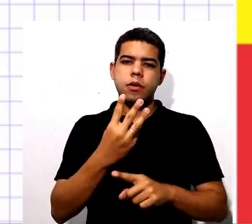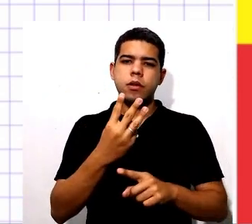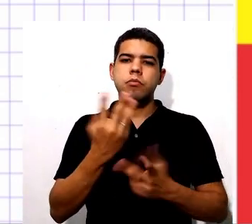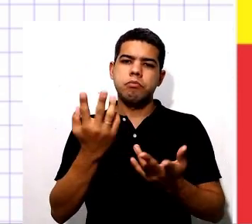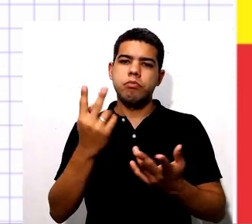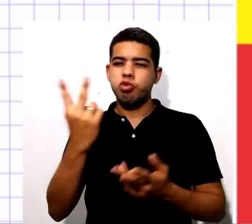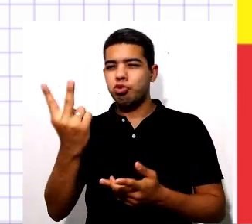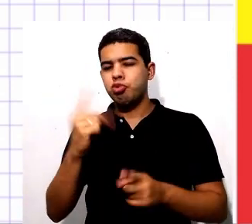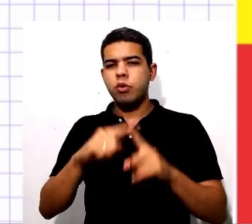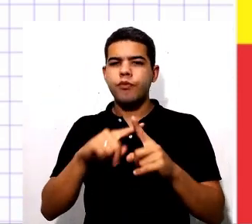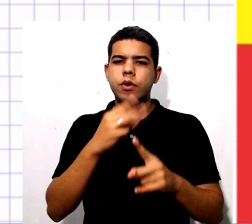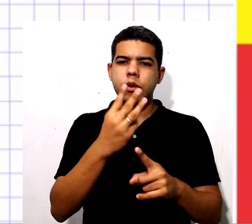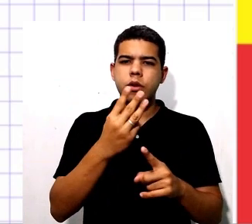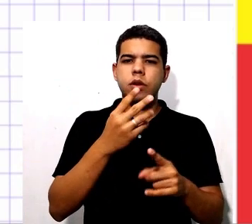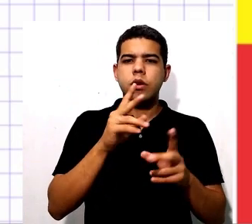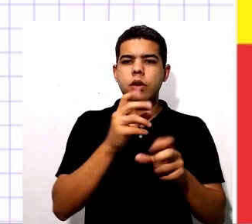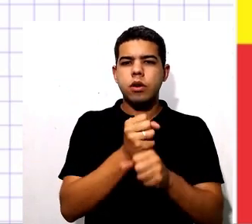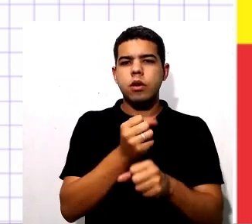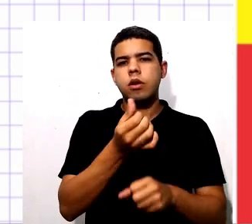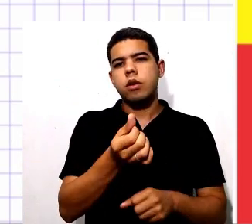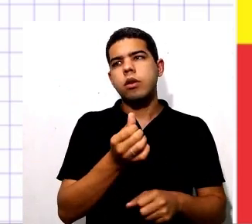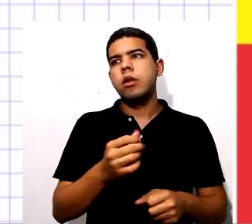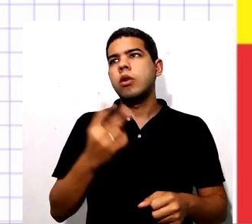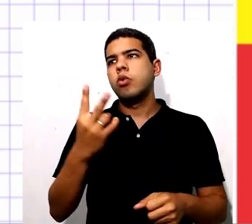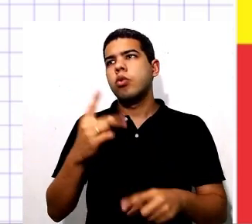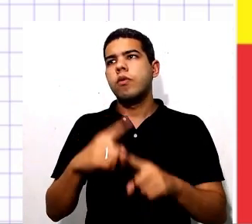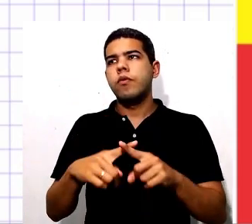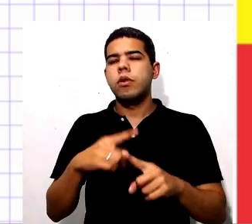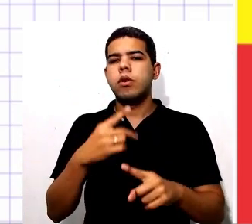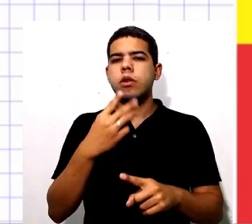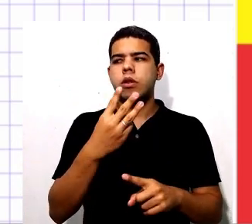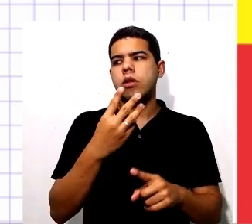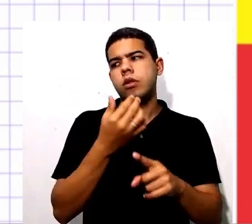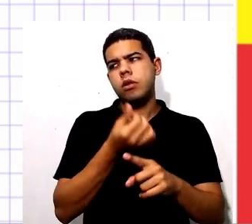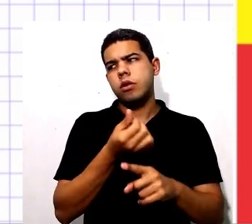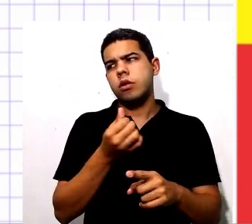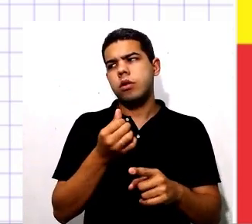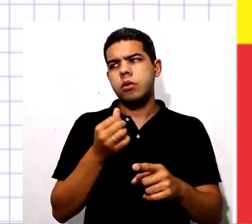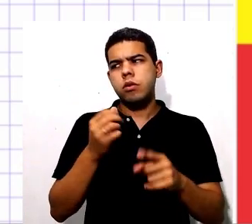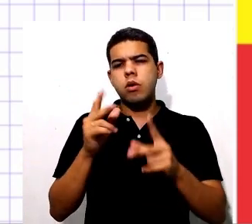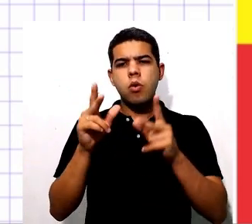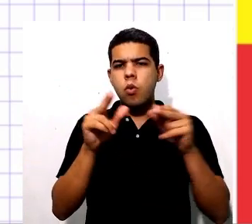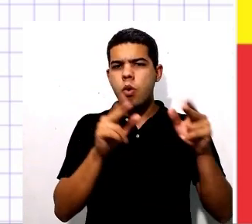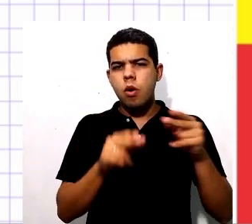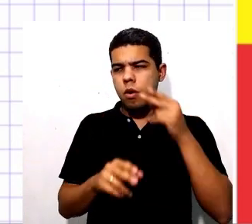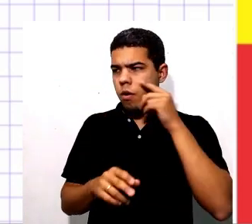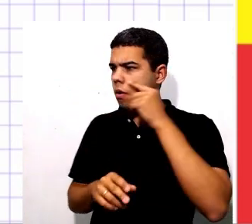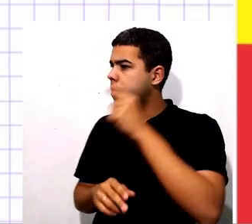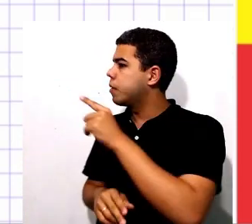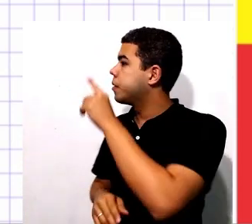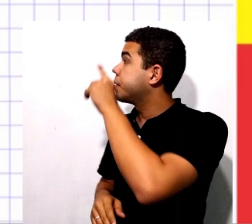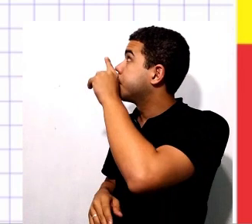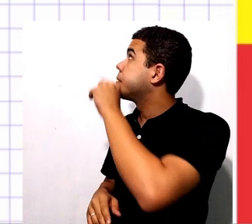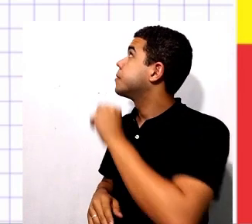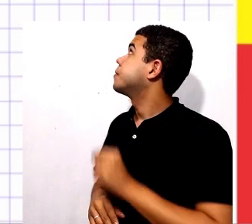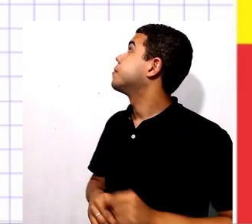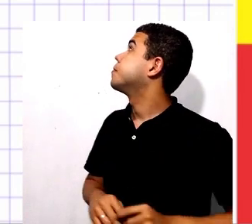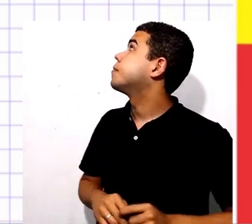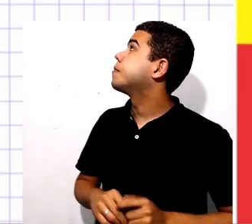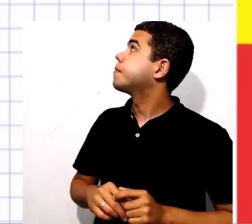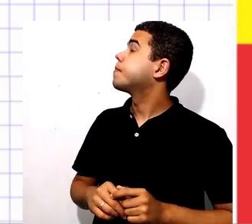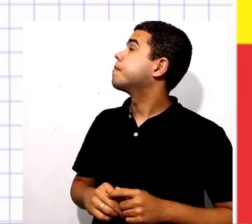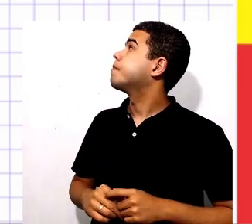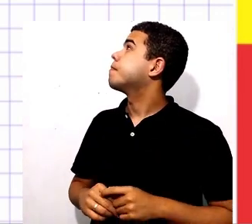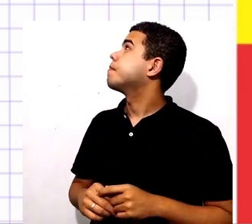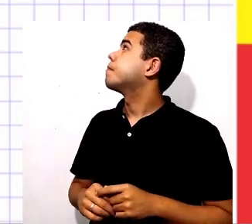6. 2 vezes 3, 6. O outro, 2 vezes 3, 6. Todos os lados desse de 2, ó, do quadrado 2, para chegar